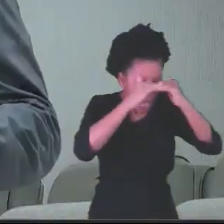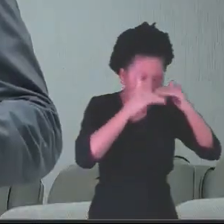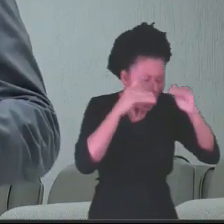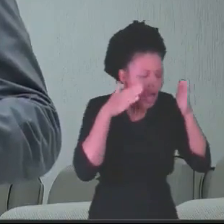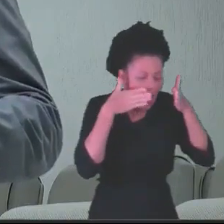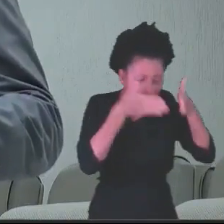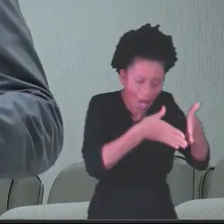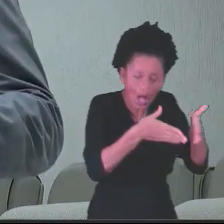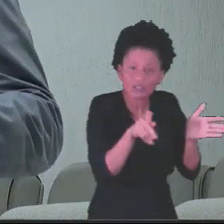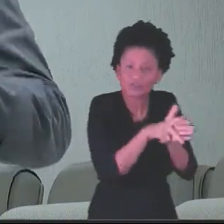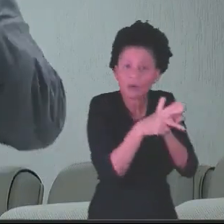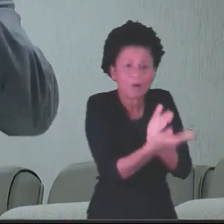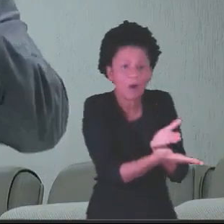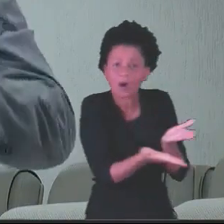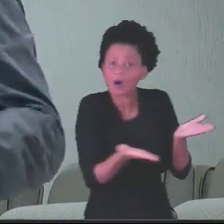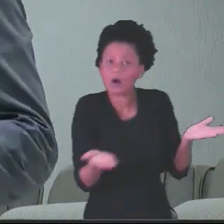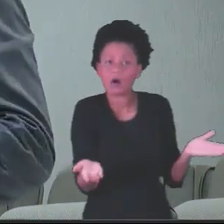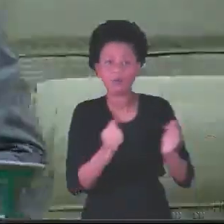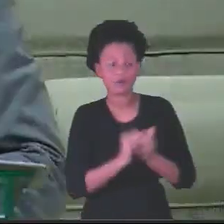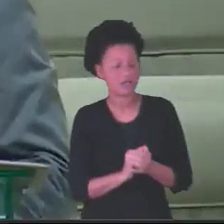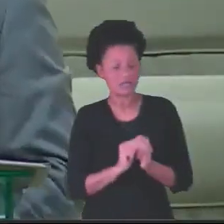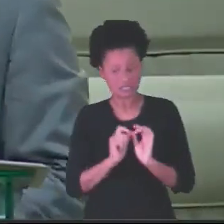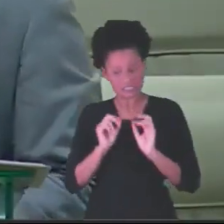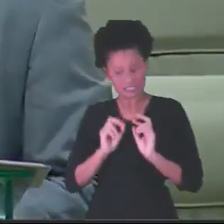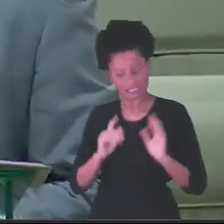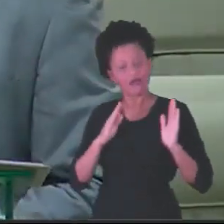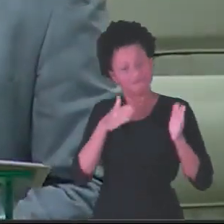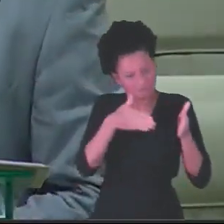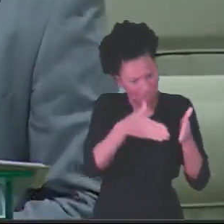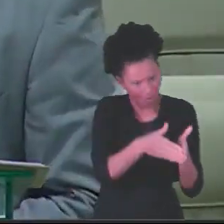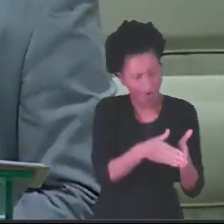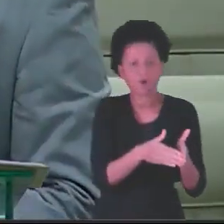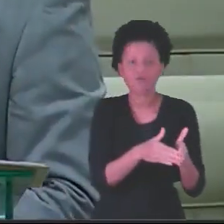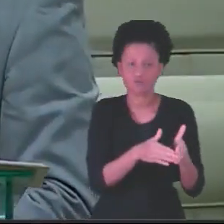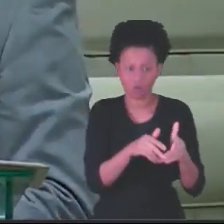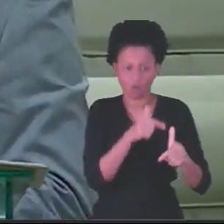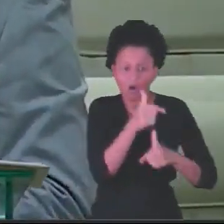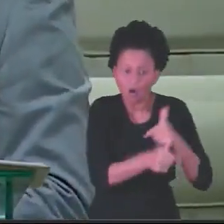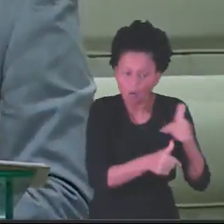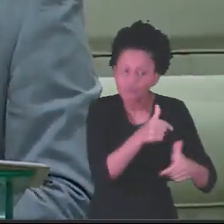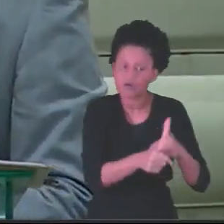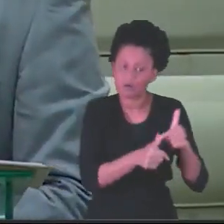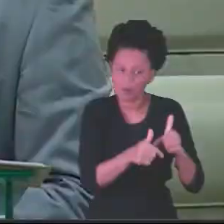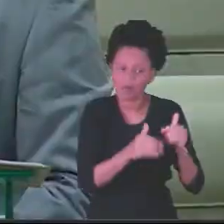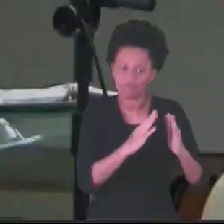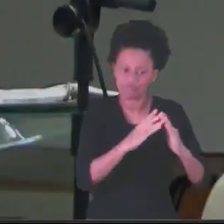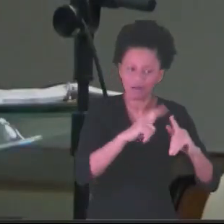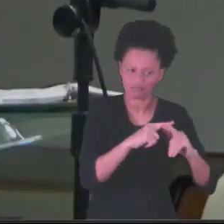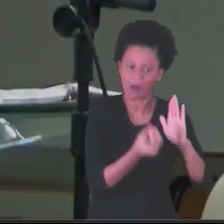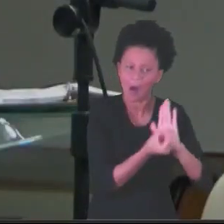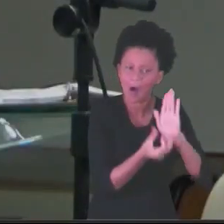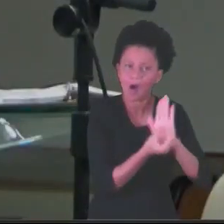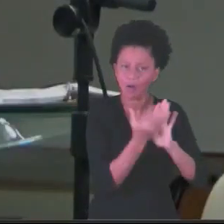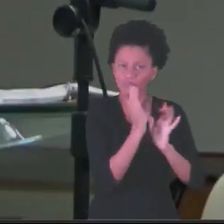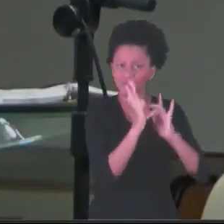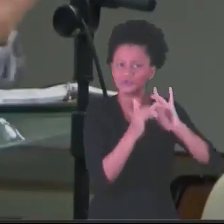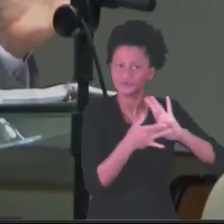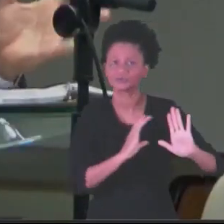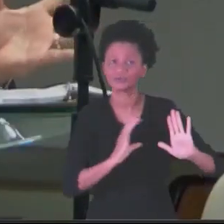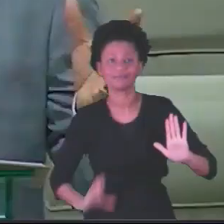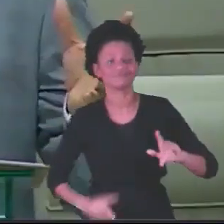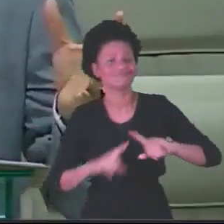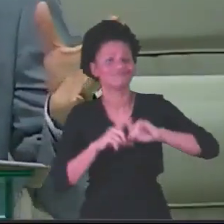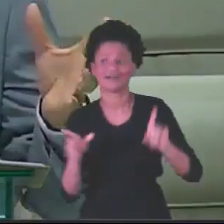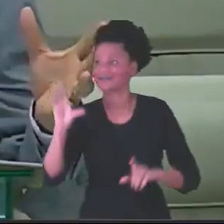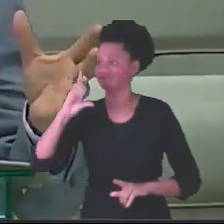que são projetos com relação à obra de cristo o evangelho do senhor jesus mas deus ele